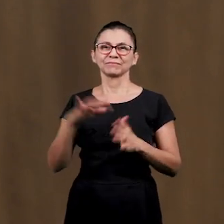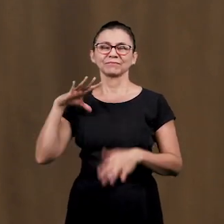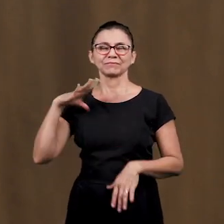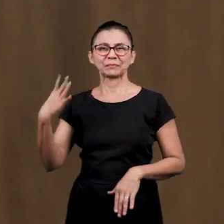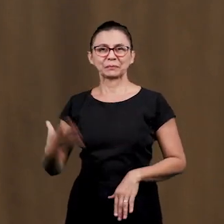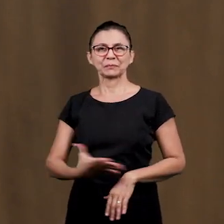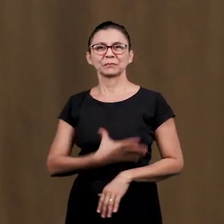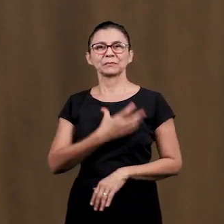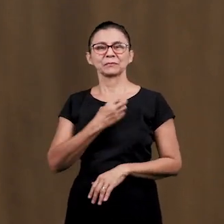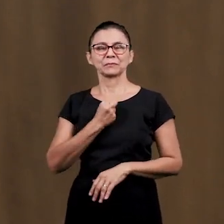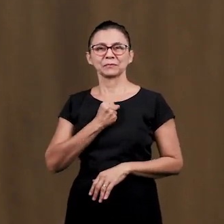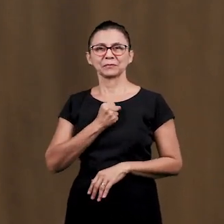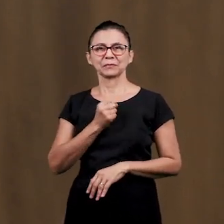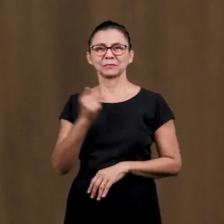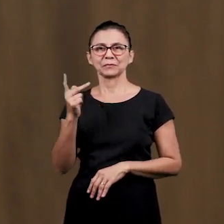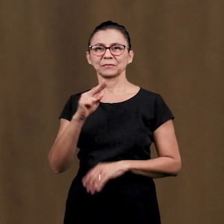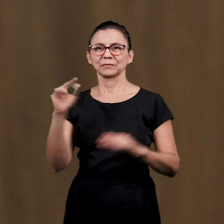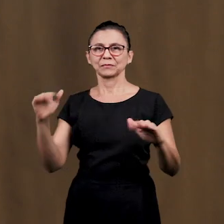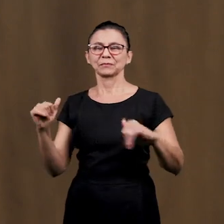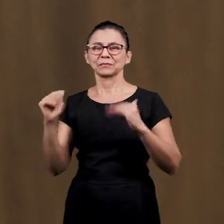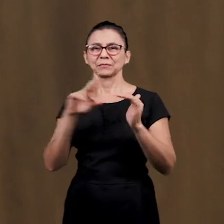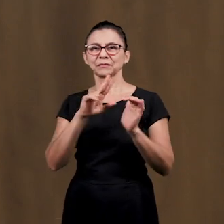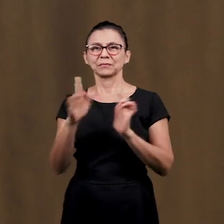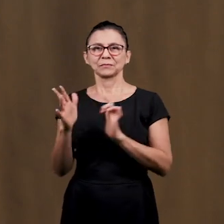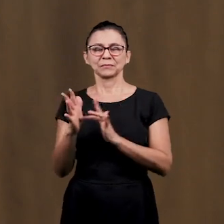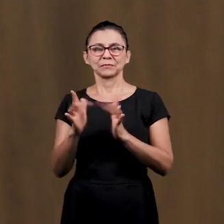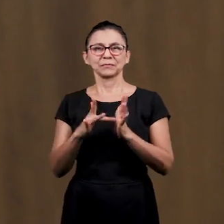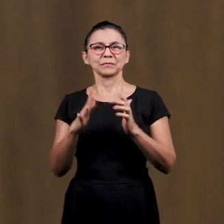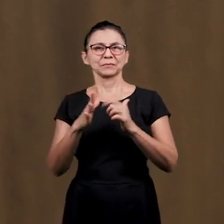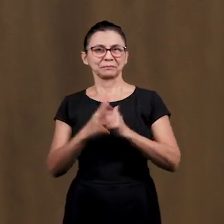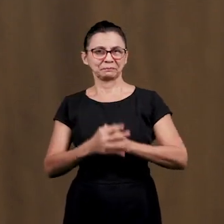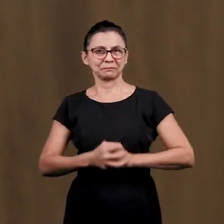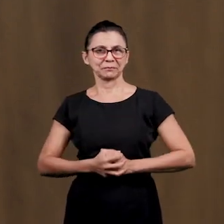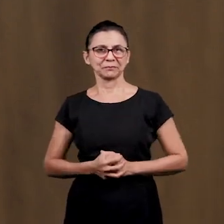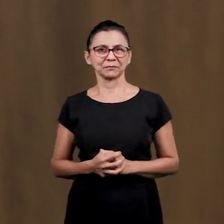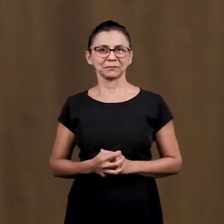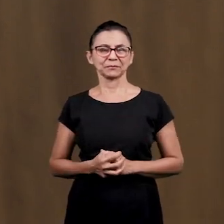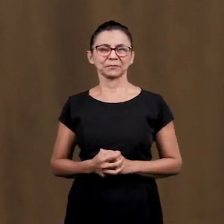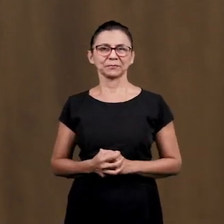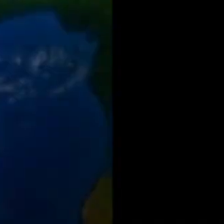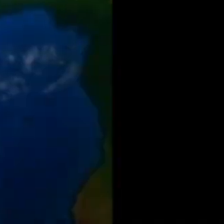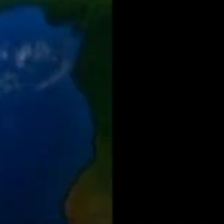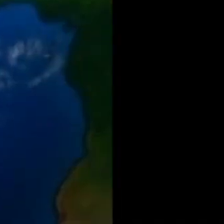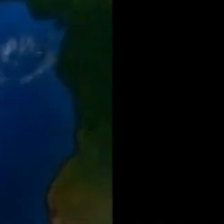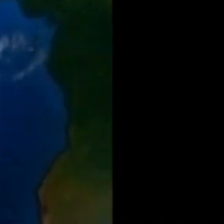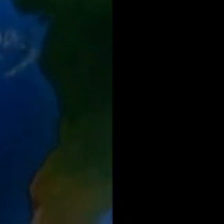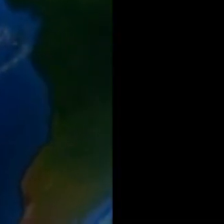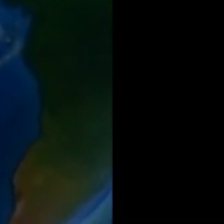nosso Salvador. Louvamos o Teu nome, em nome de Jesus. Amém.